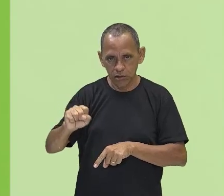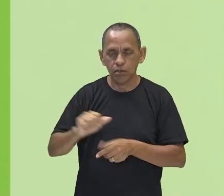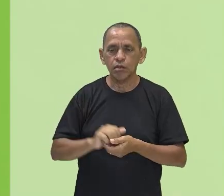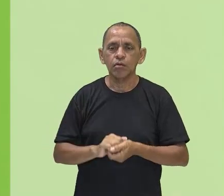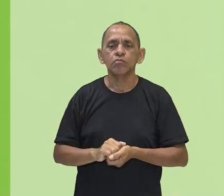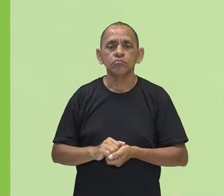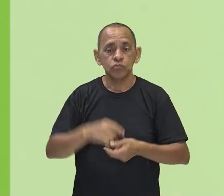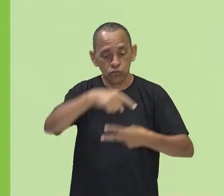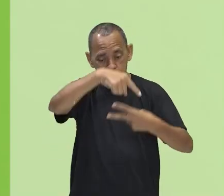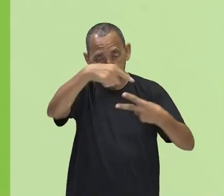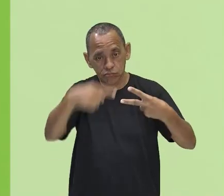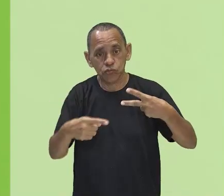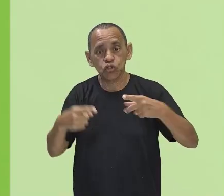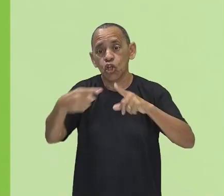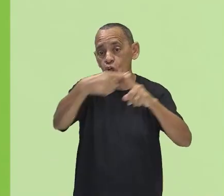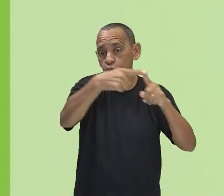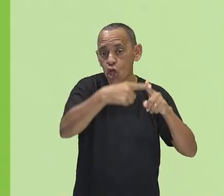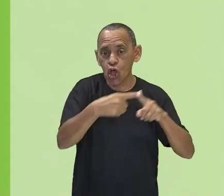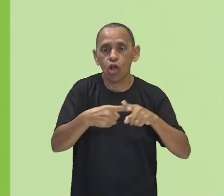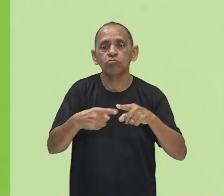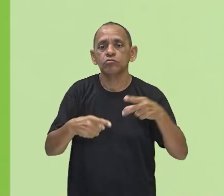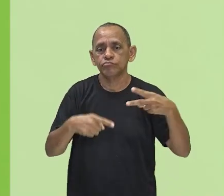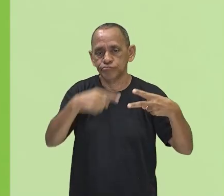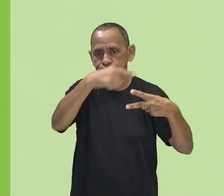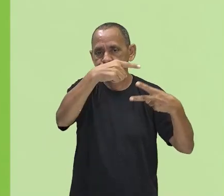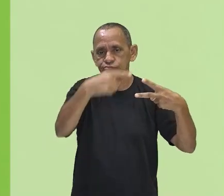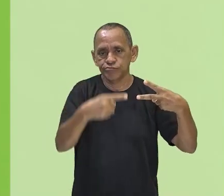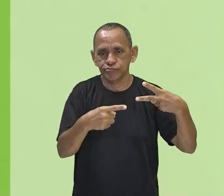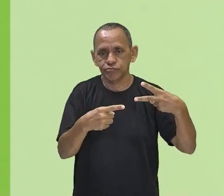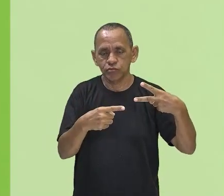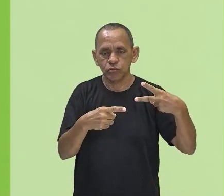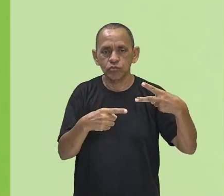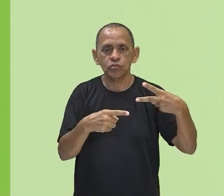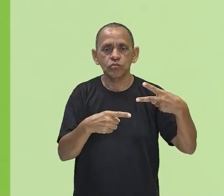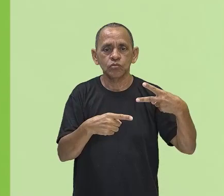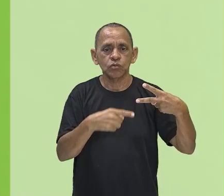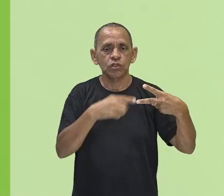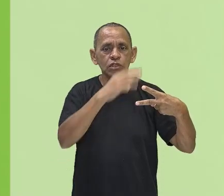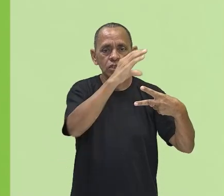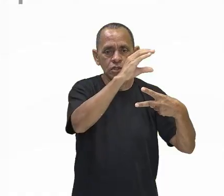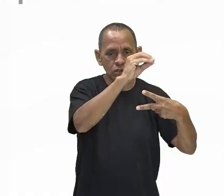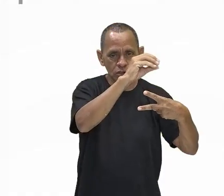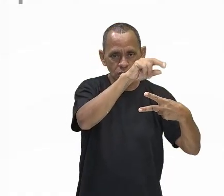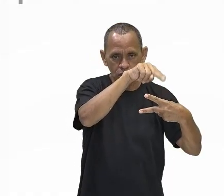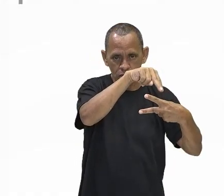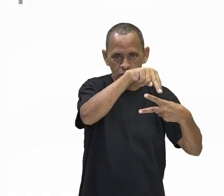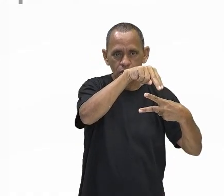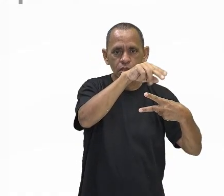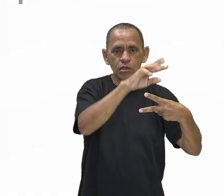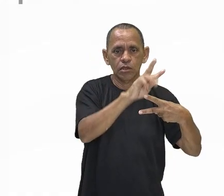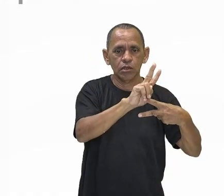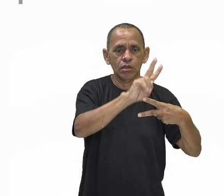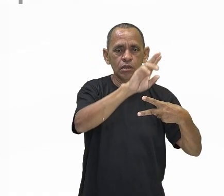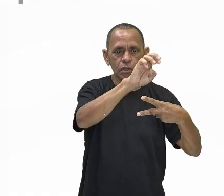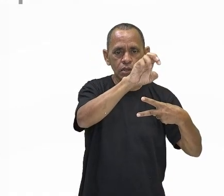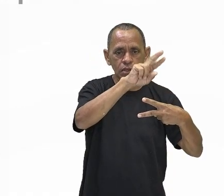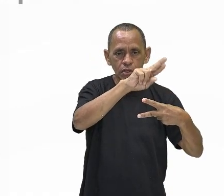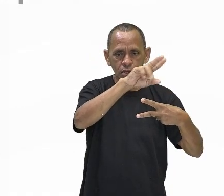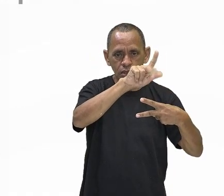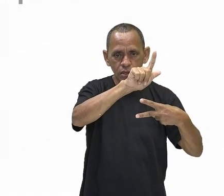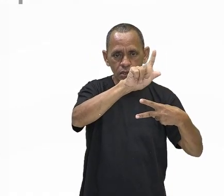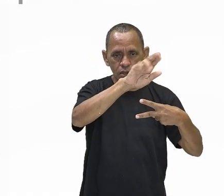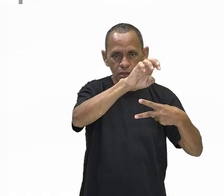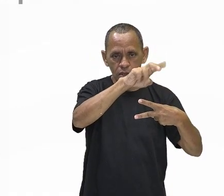as lentes convergentes e as lentes divergentes. Nós vamos conhecer agora as lentes convergentes, olha só. Nas lentes